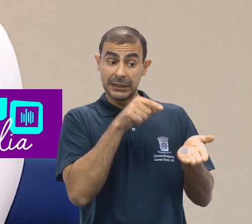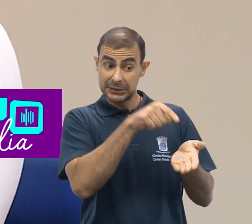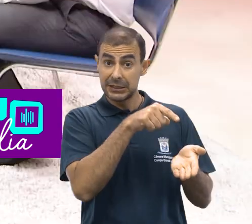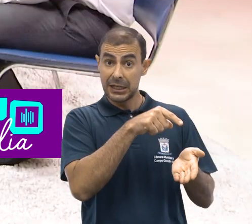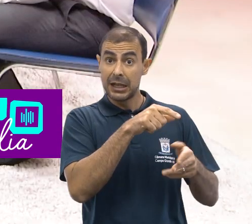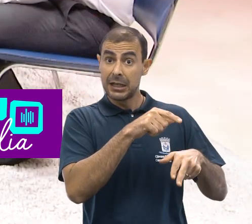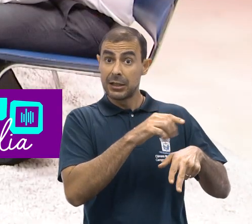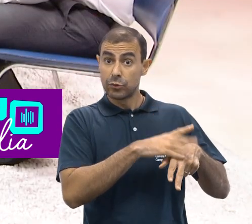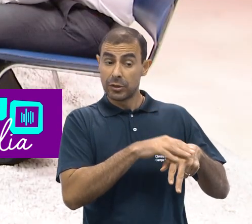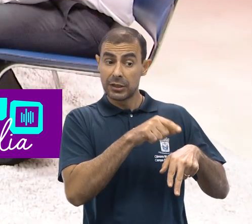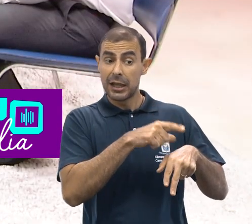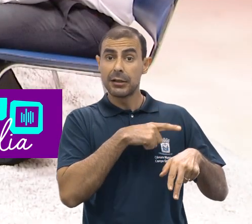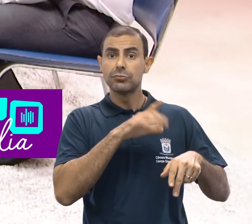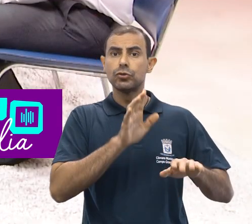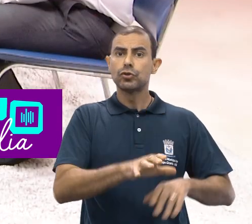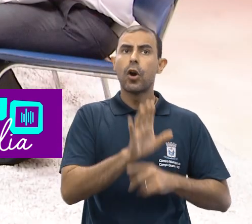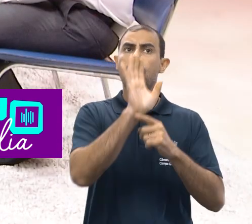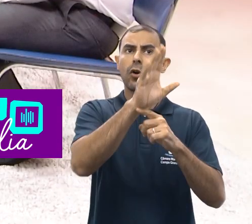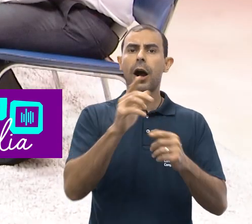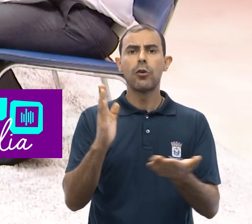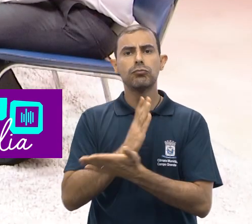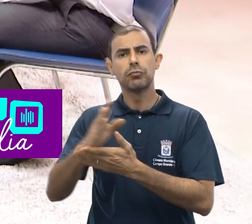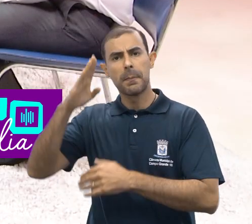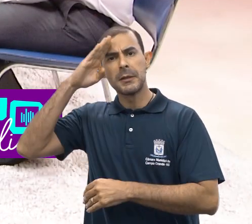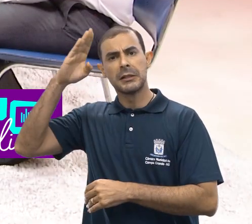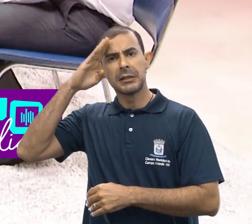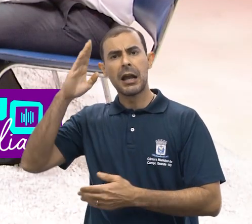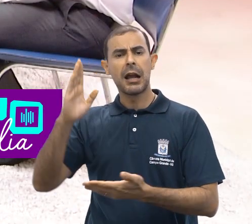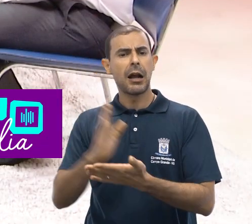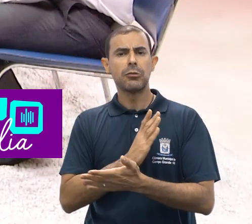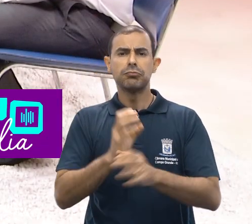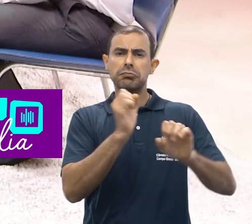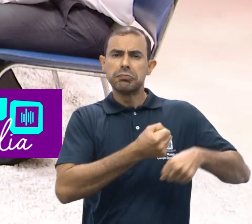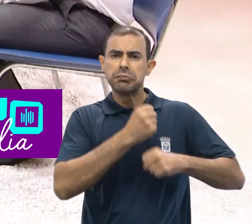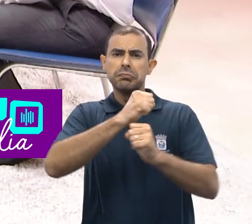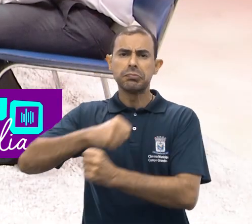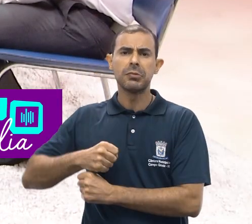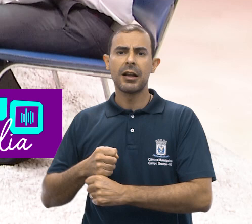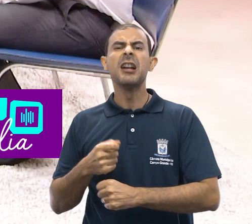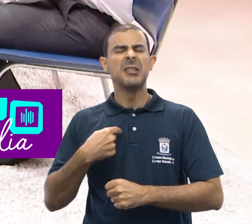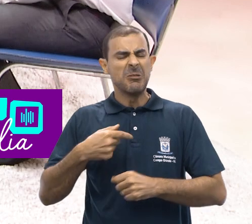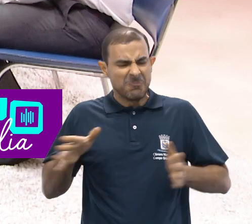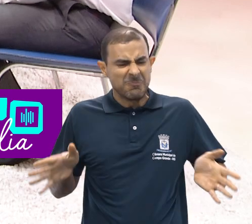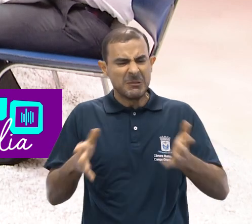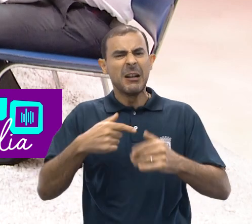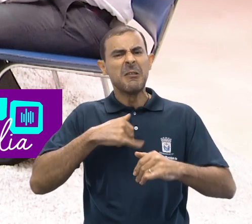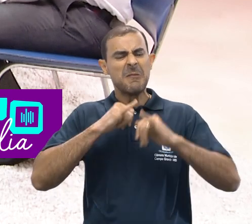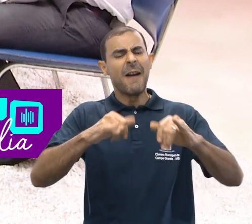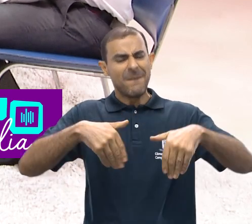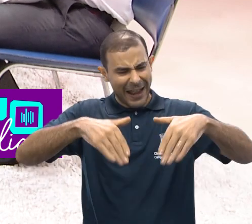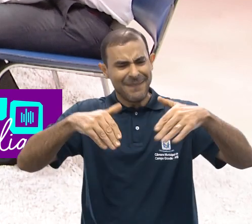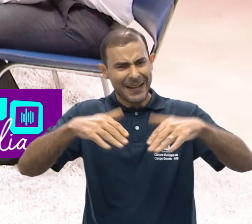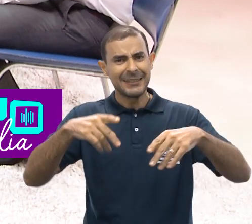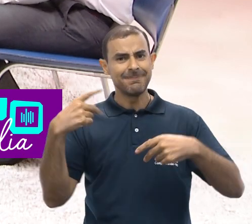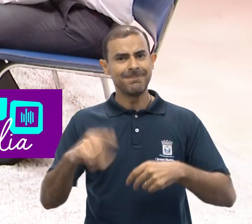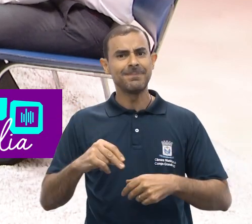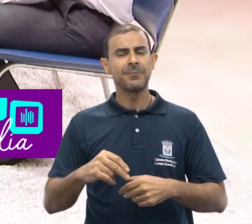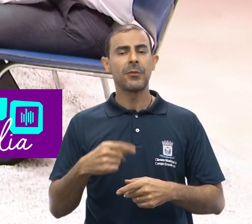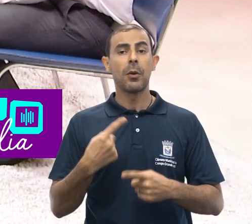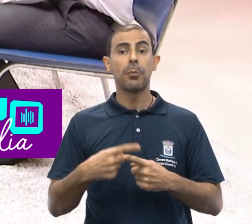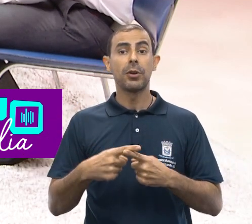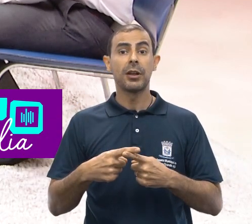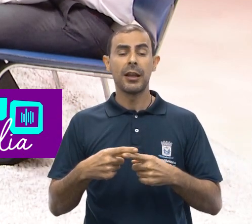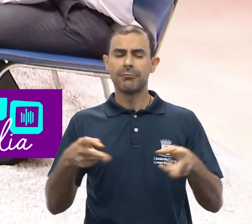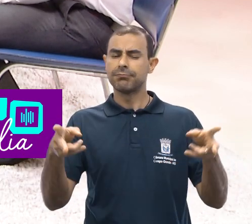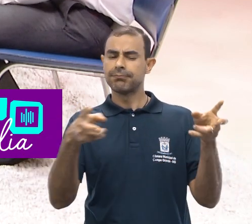tem paciente que é canoísta, tem paciente que faz todo tipo de atividade, e eu estimulo. E vendo isso, também tento fazer